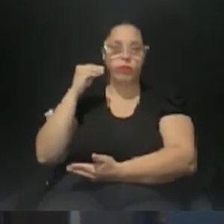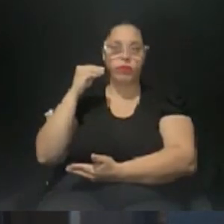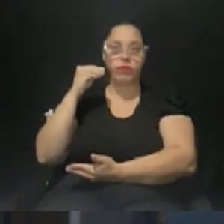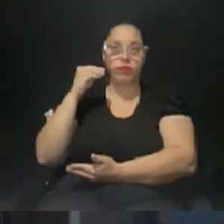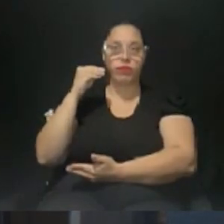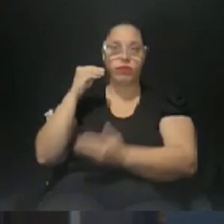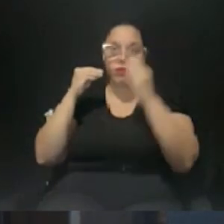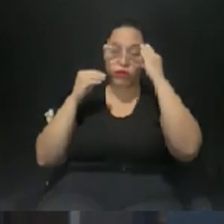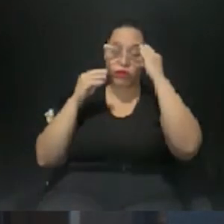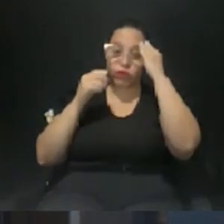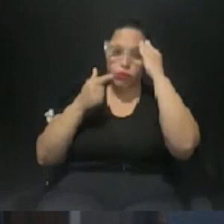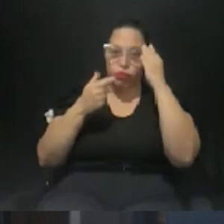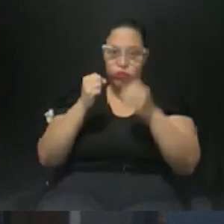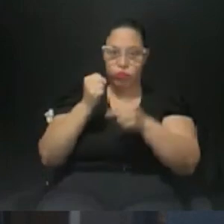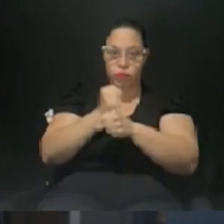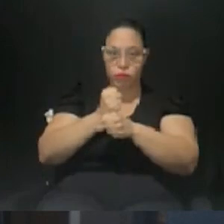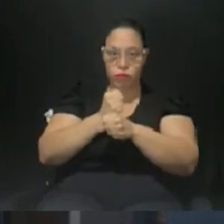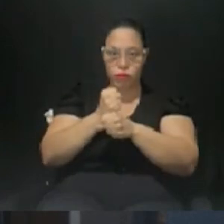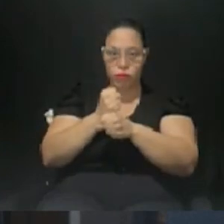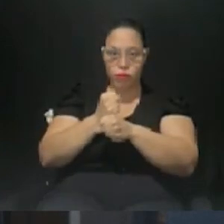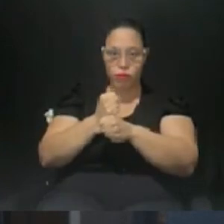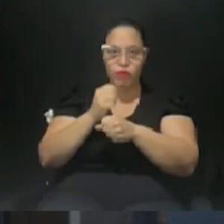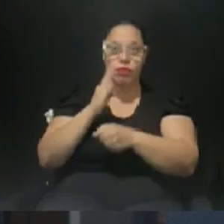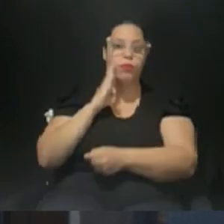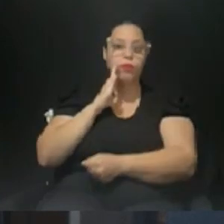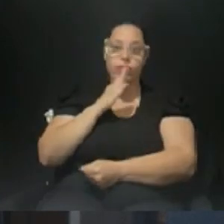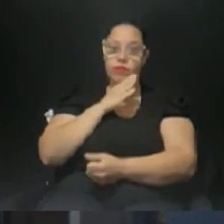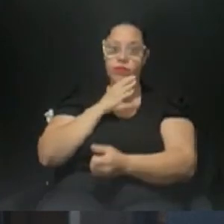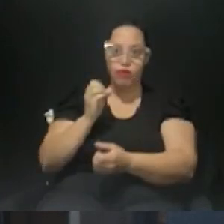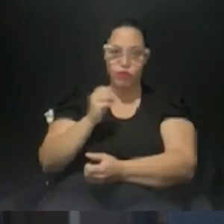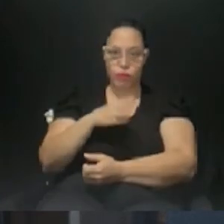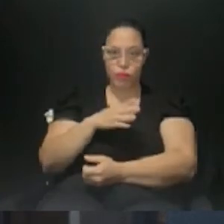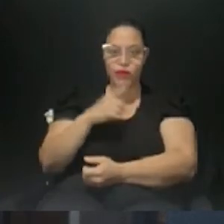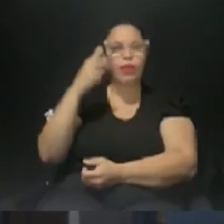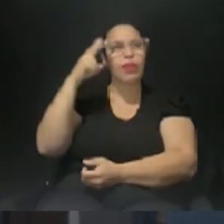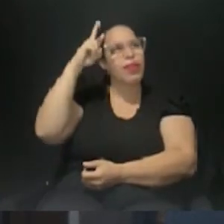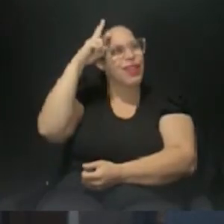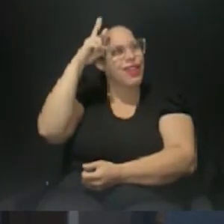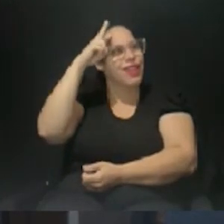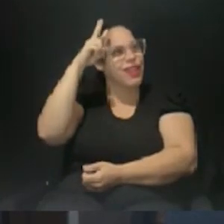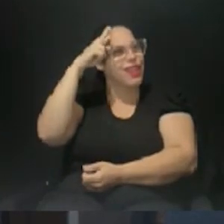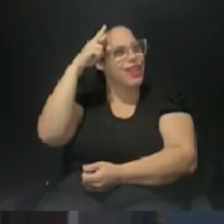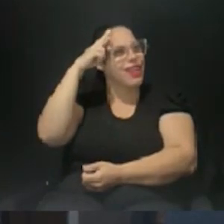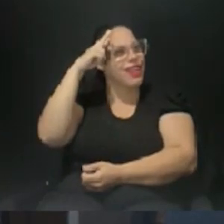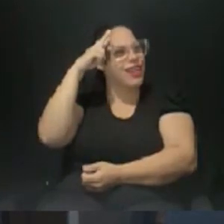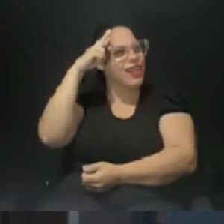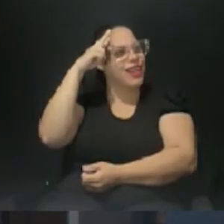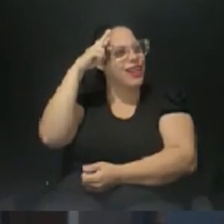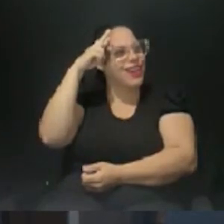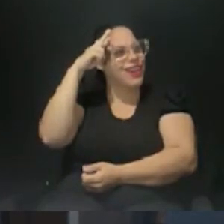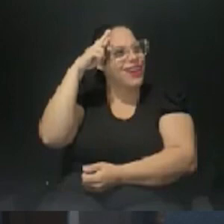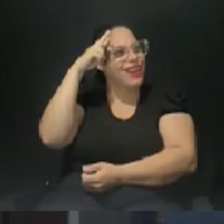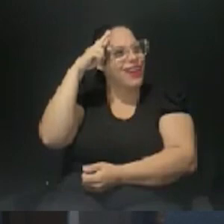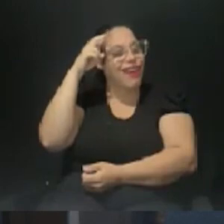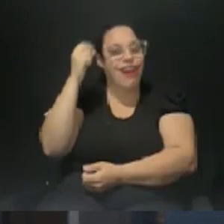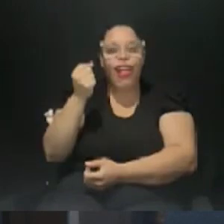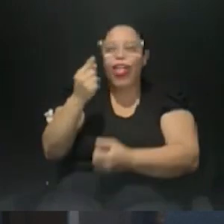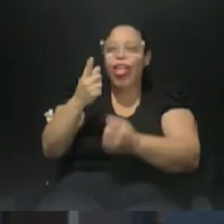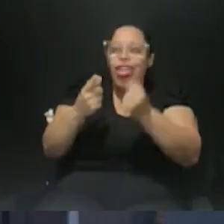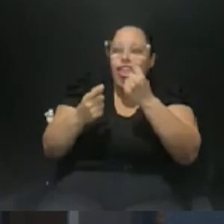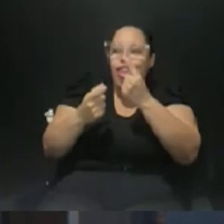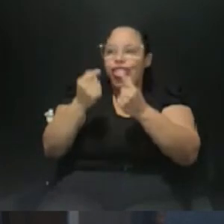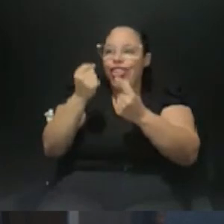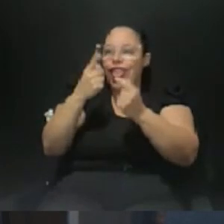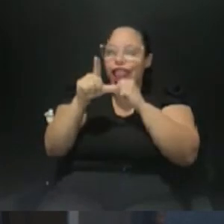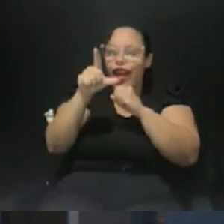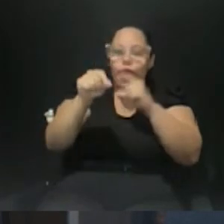Ali não pingava uma alma viva, até resgatar a essência do Faca Bar não foi fácil não, mas graças a Deus, todo mundo aí ajudando,